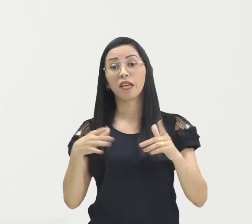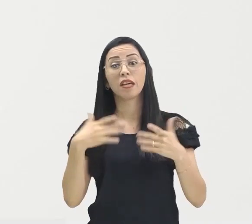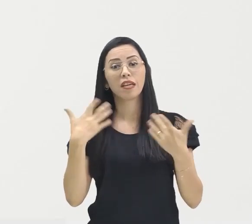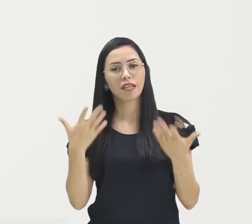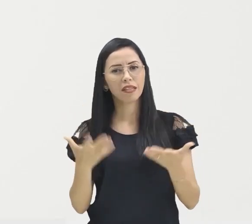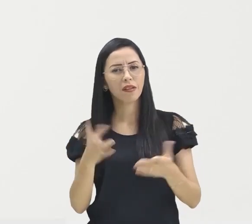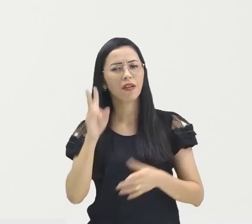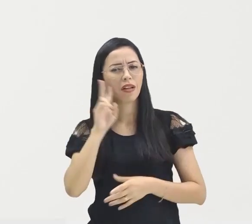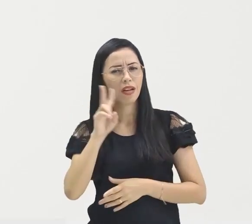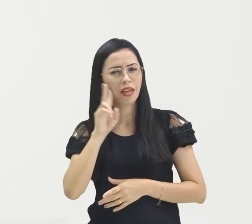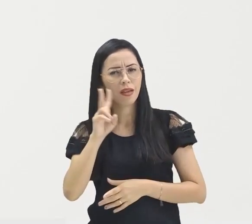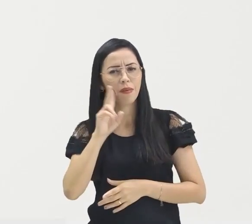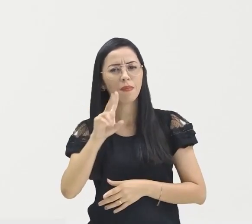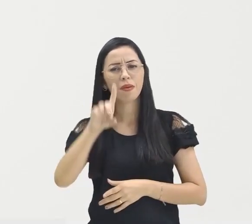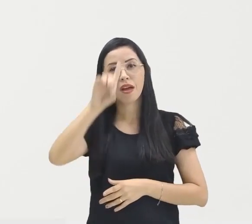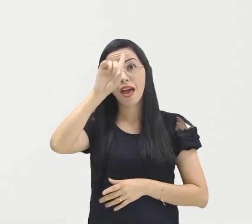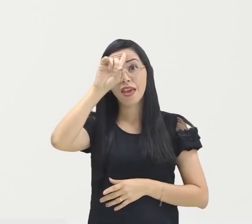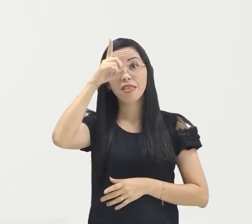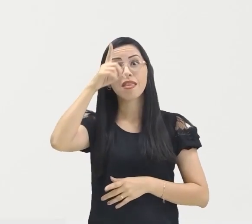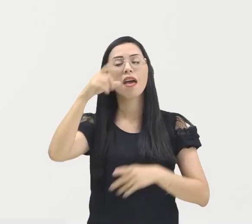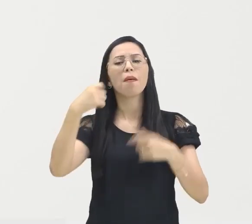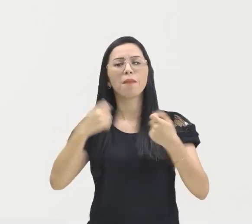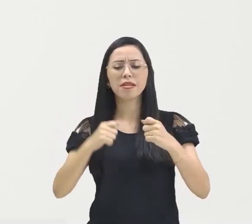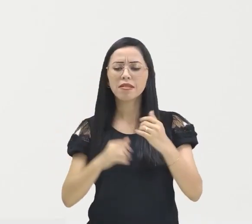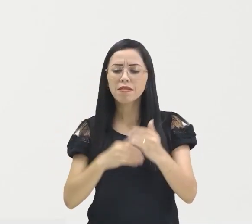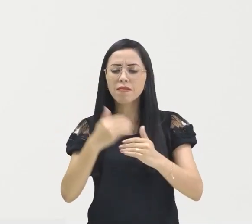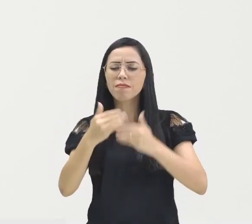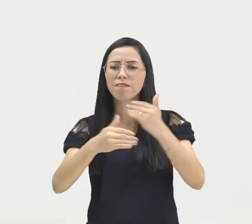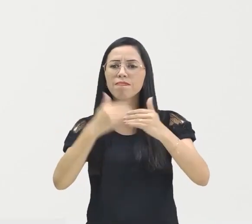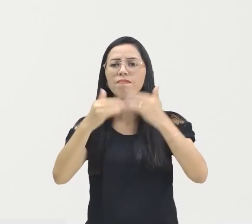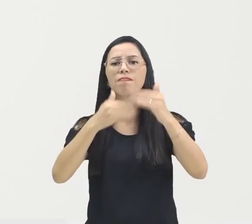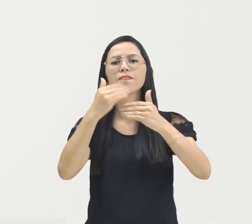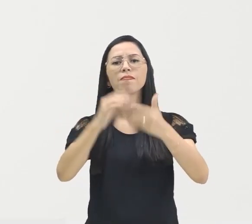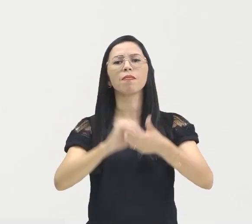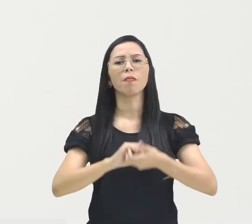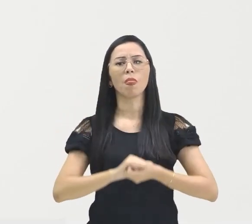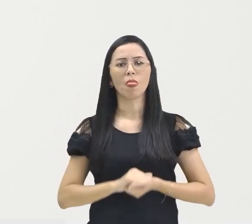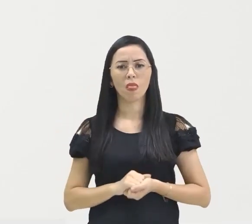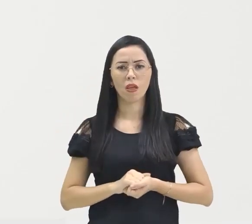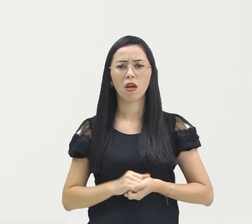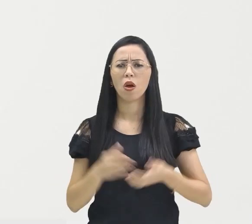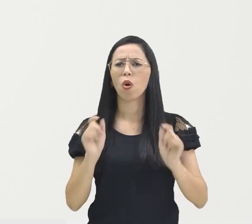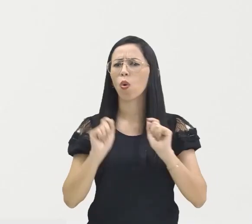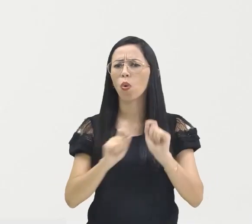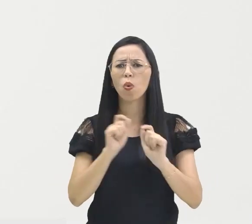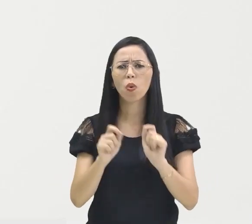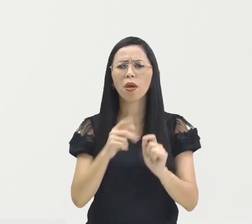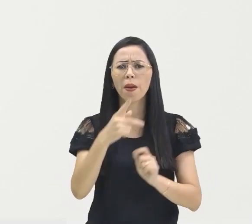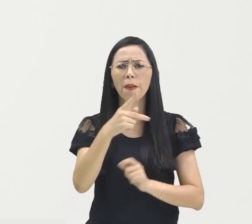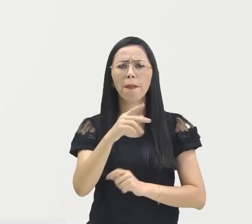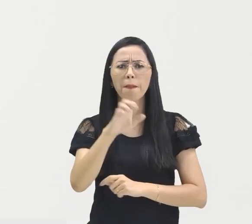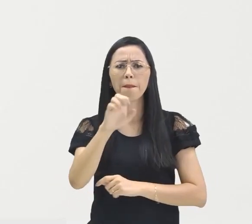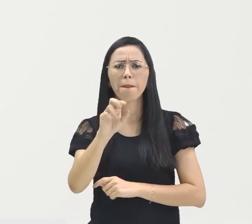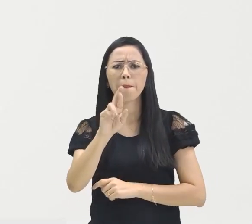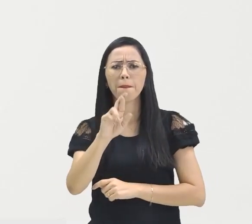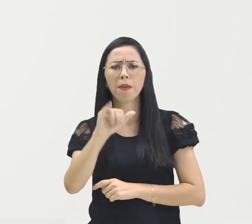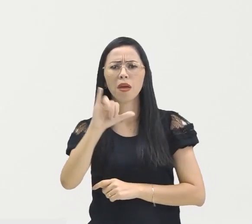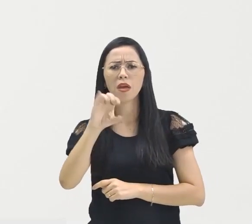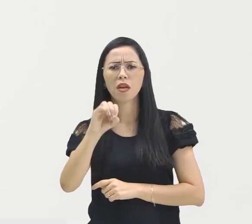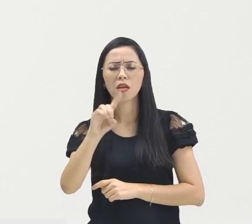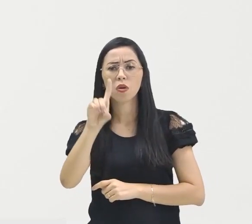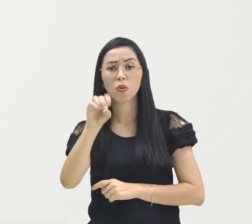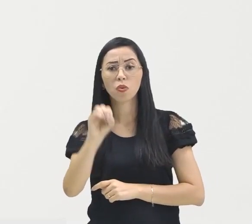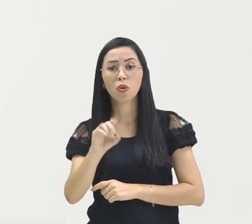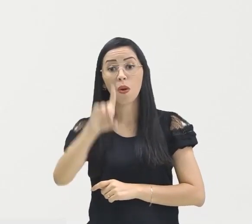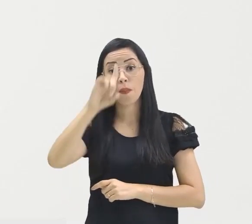ideia posta no parágrafo, ela tem que ser desenvolvida. O que é período? Período é uma ideia que pode ser expressa